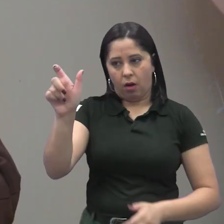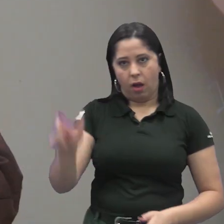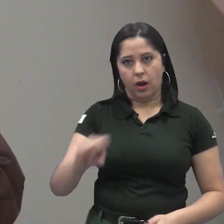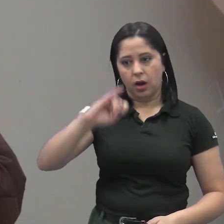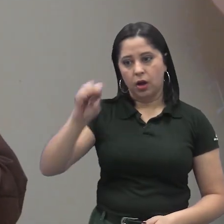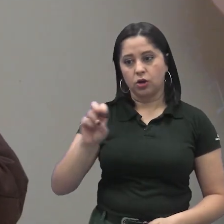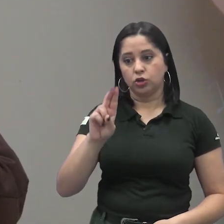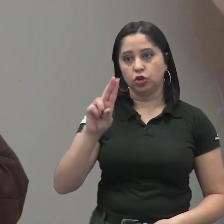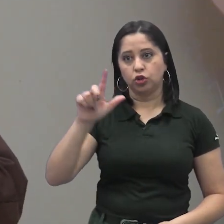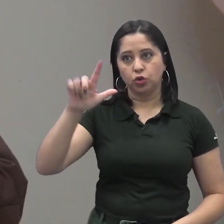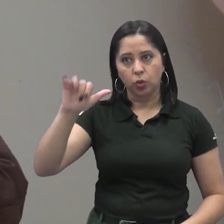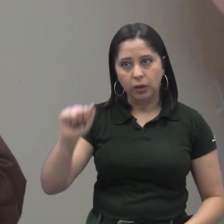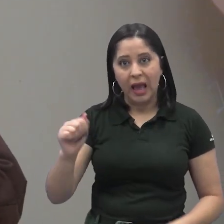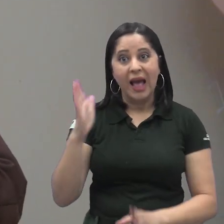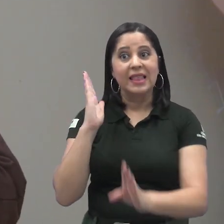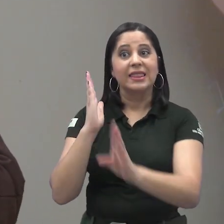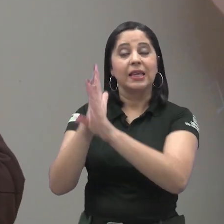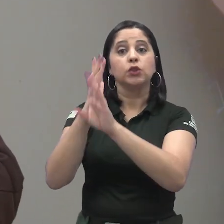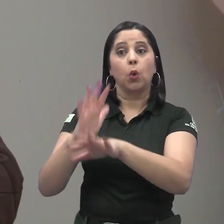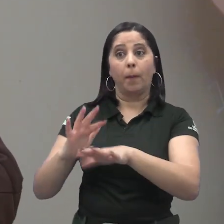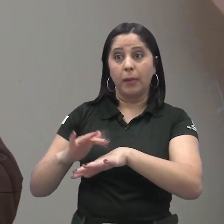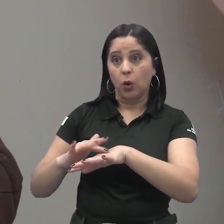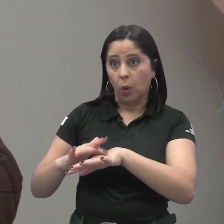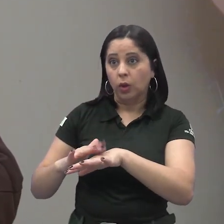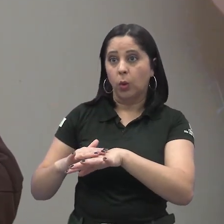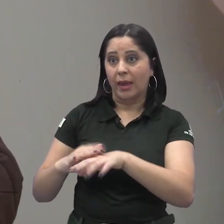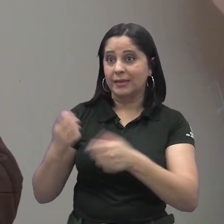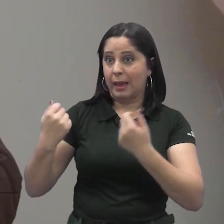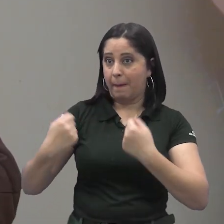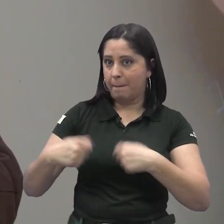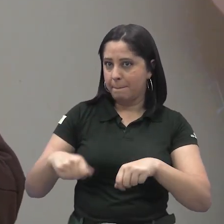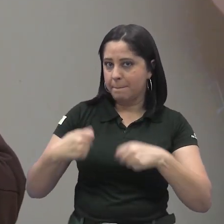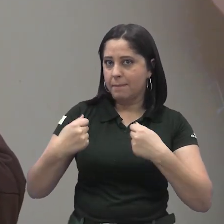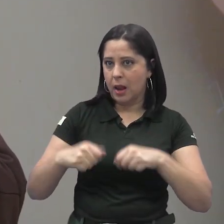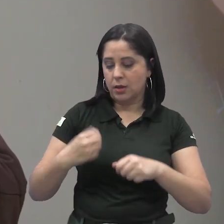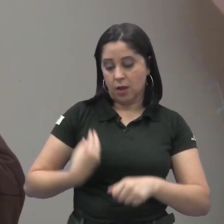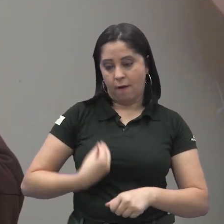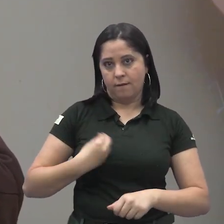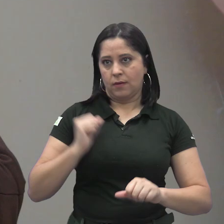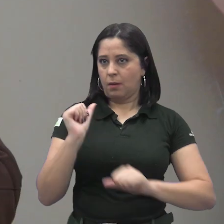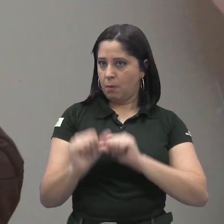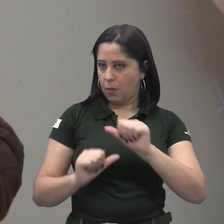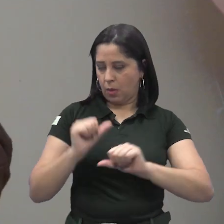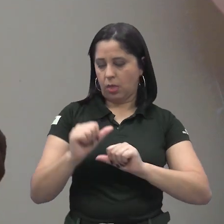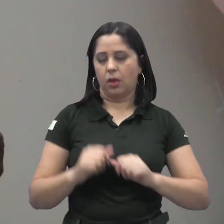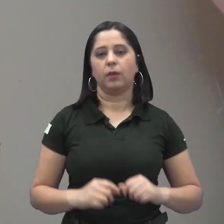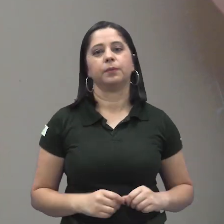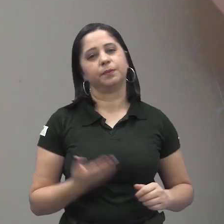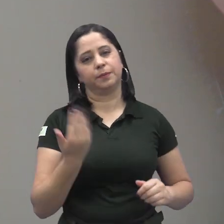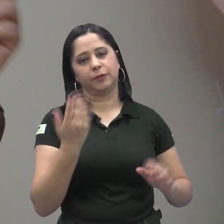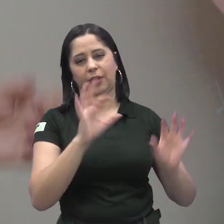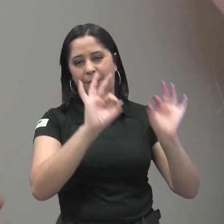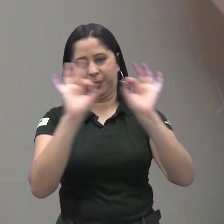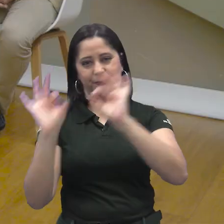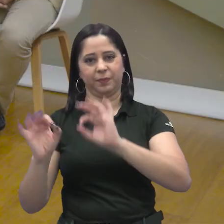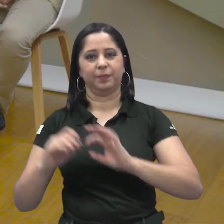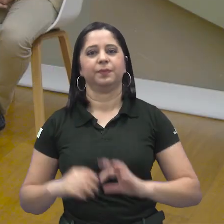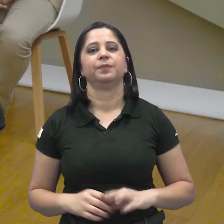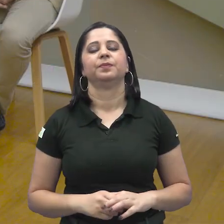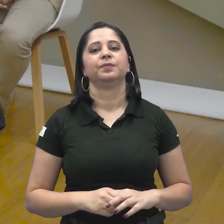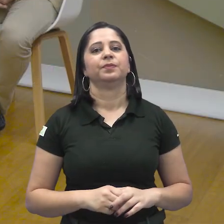anos, que descobriu a hipertensão e precisou transformar a própria rotina. Doutor, vamos conferir?